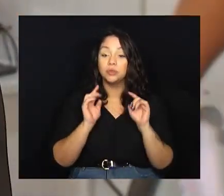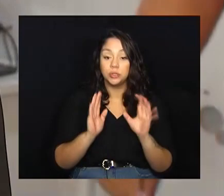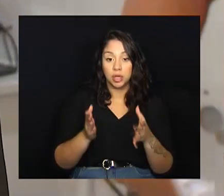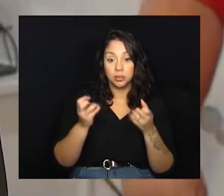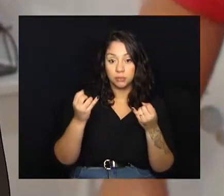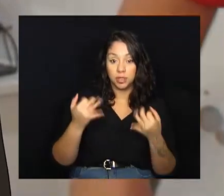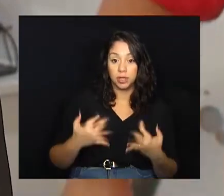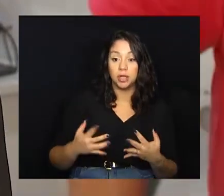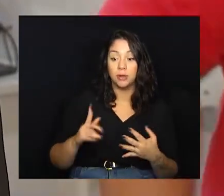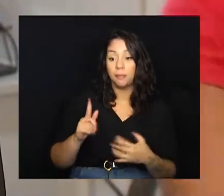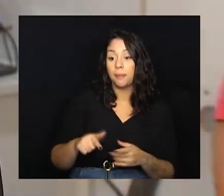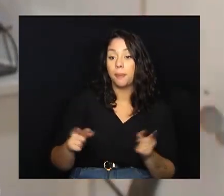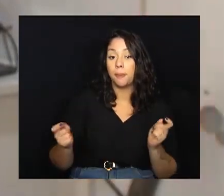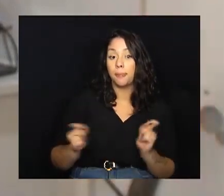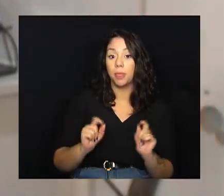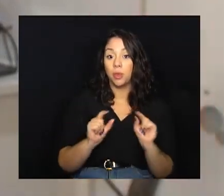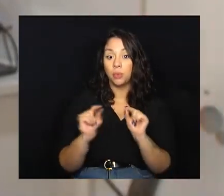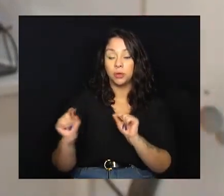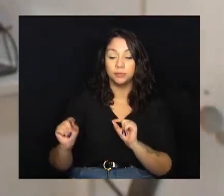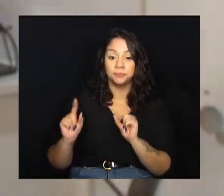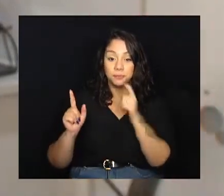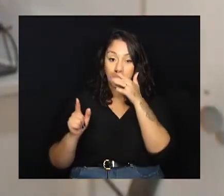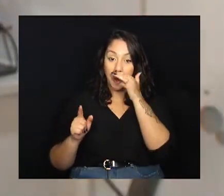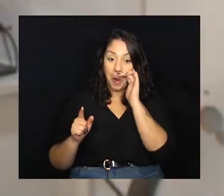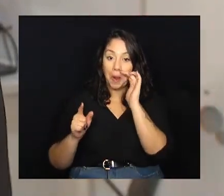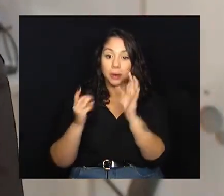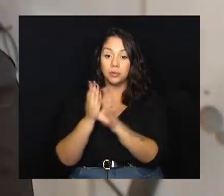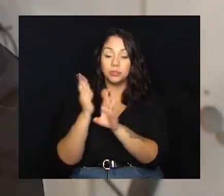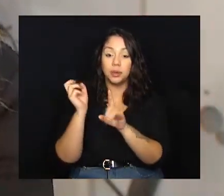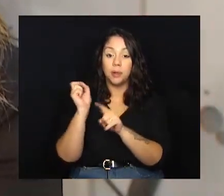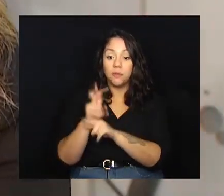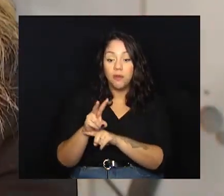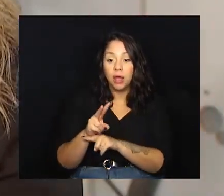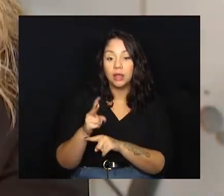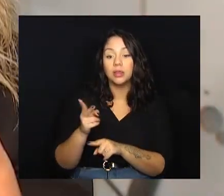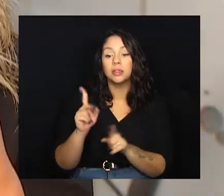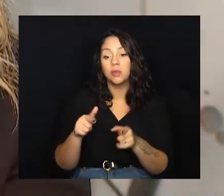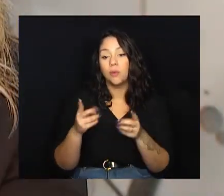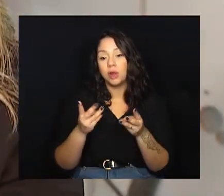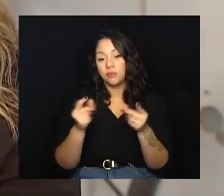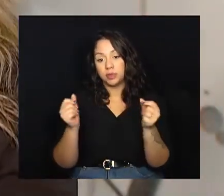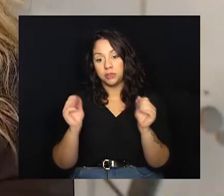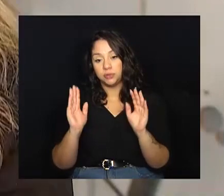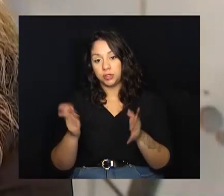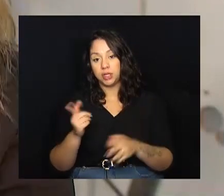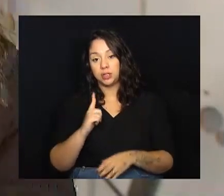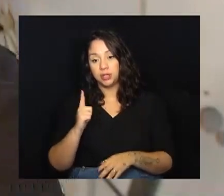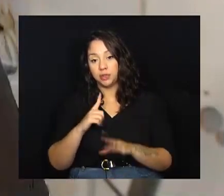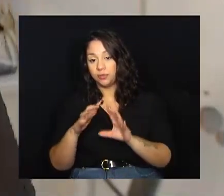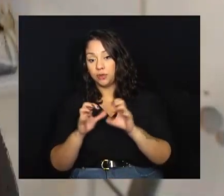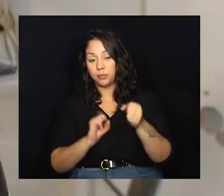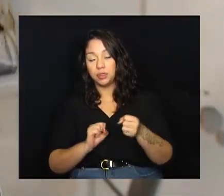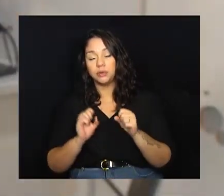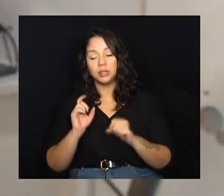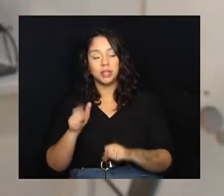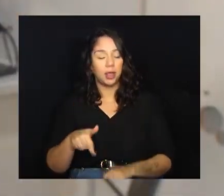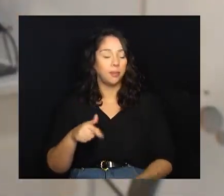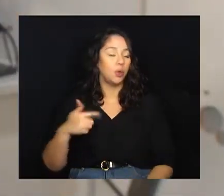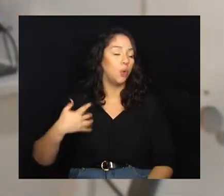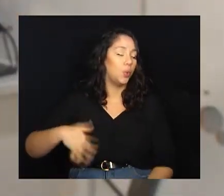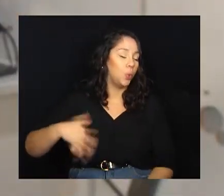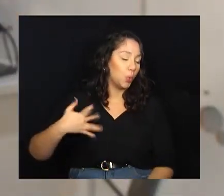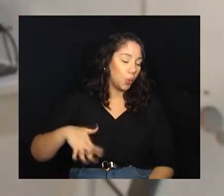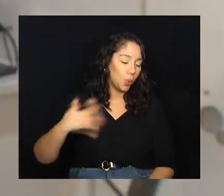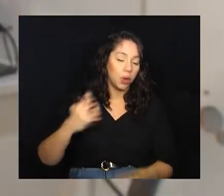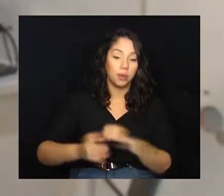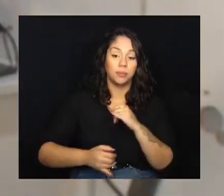a possibilidade dele encontrar uma vaga com essa qualificação com essa formação que só enriquece esse perfil